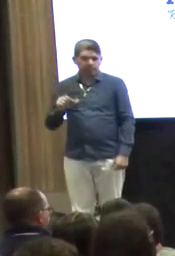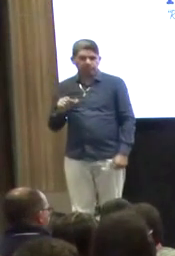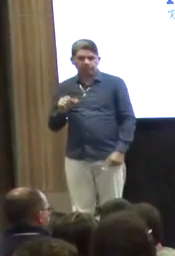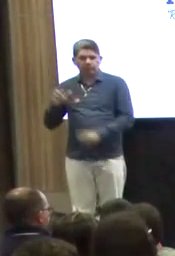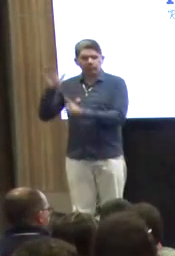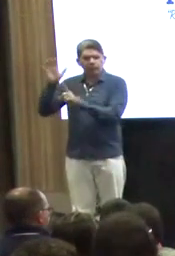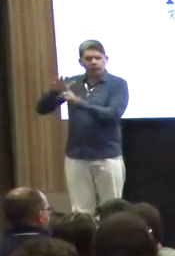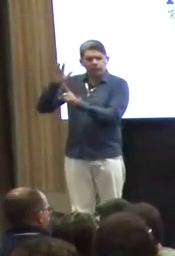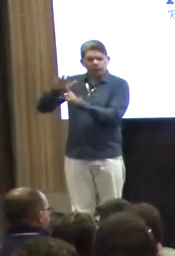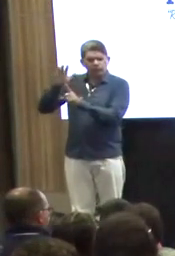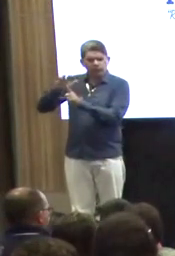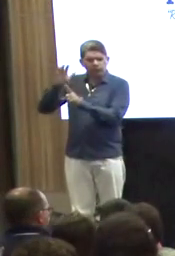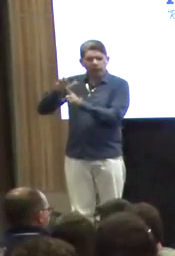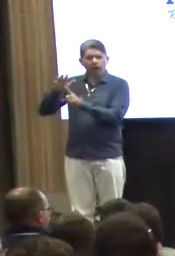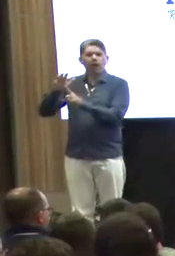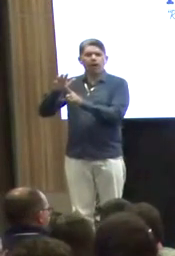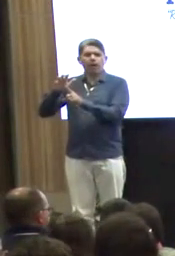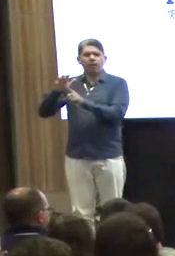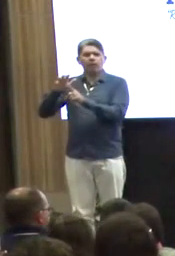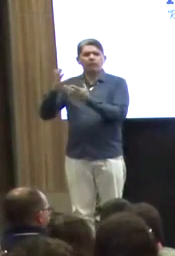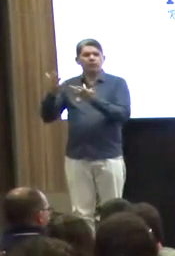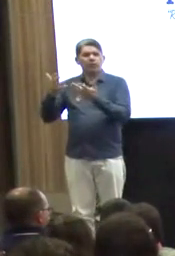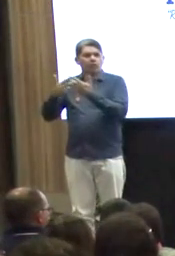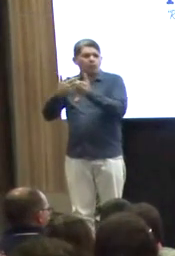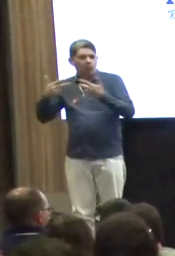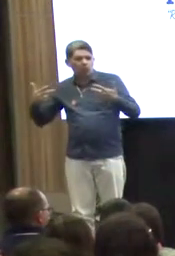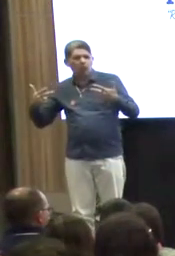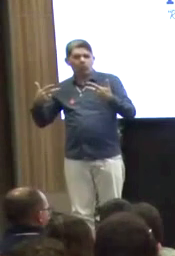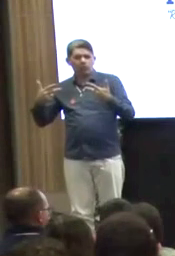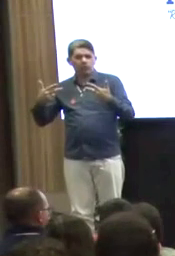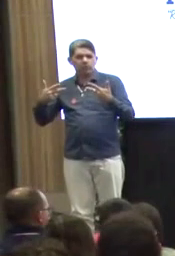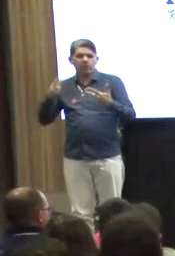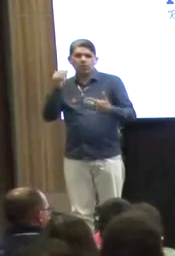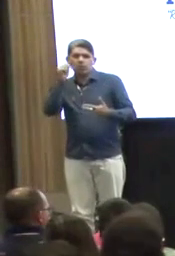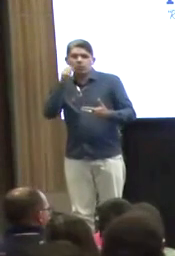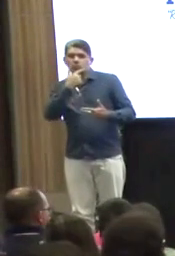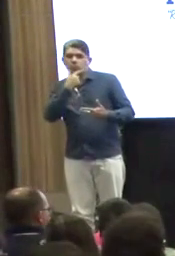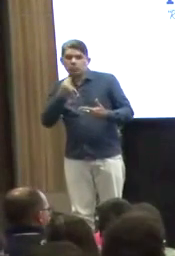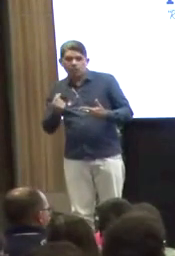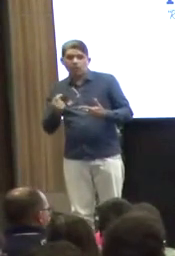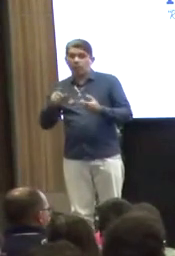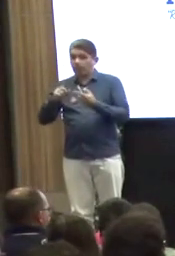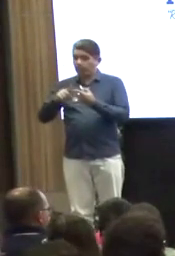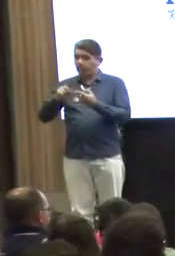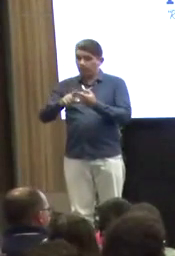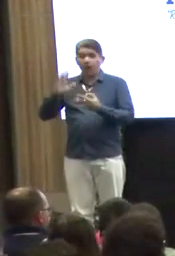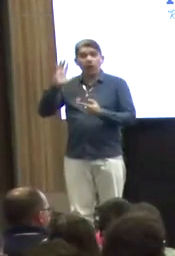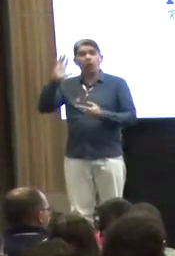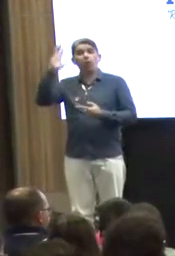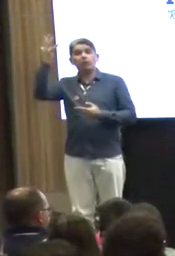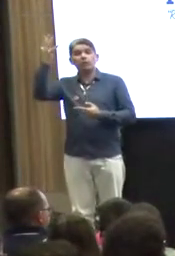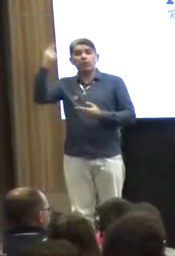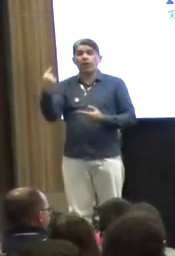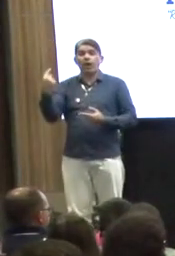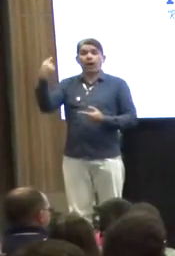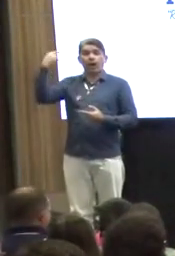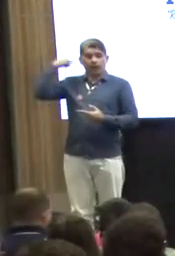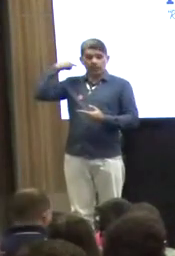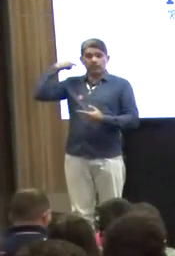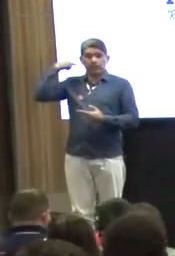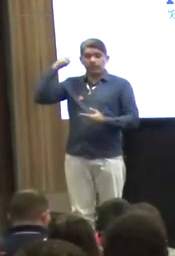relações de gênero opressivo, o patriarcado, né, desse homem branco sobre sua mulher branca. Aliás, isso aconteceu também no nazismo. não é? Enquanto se